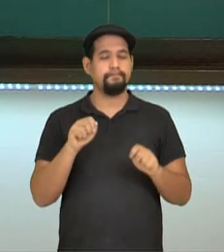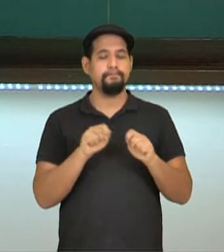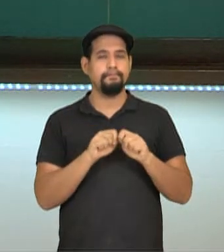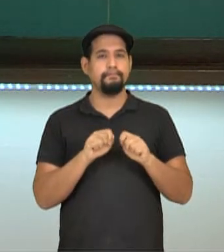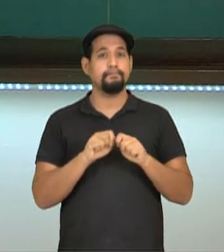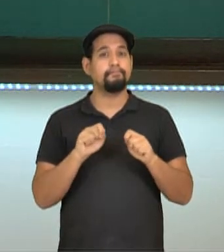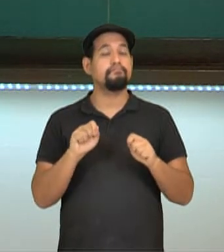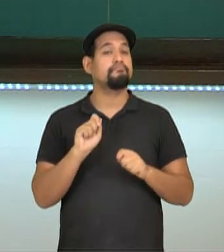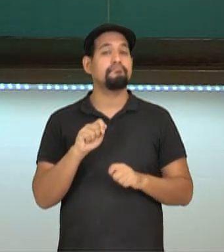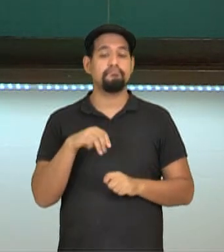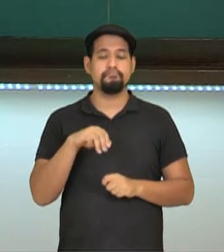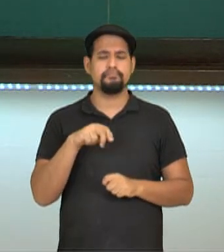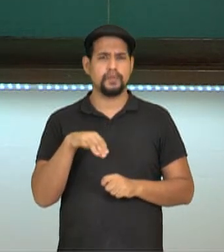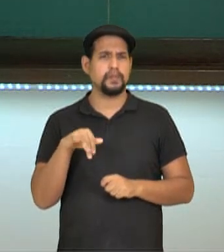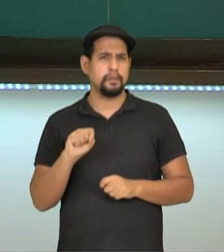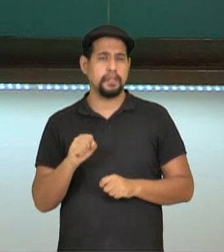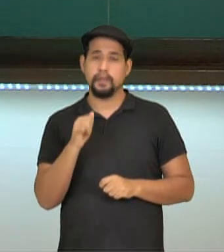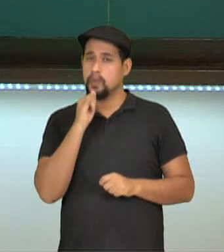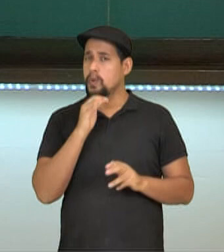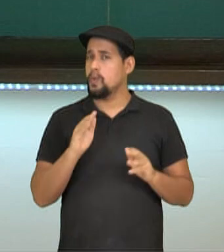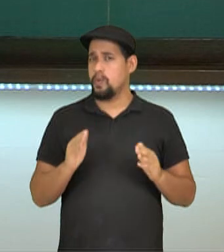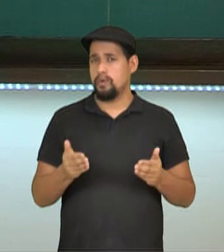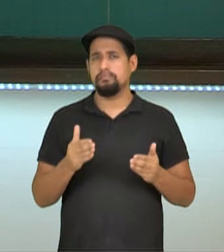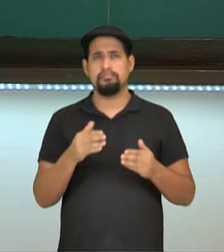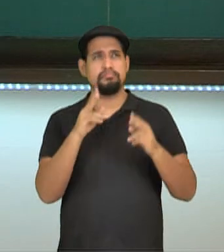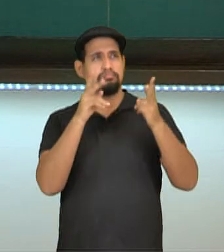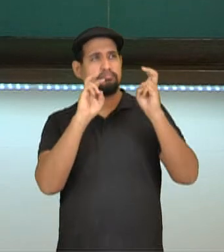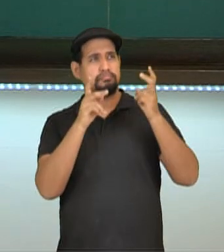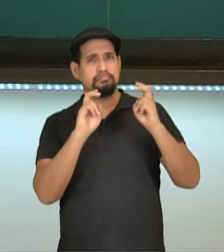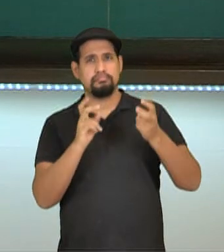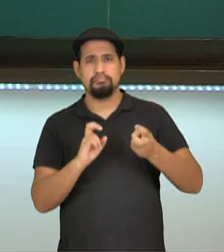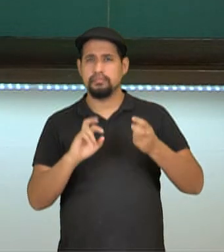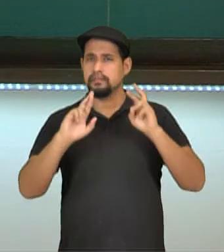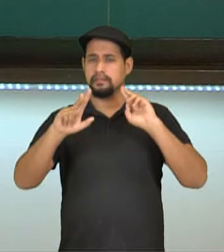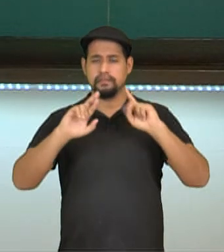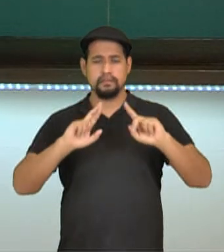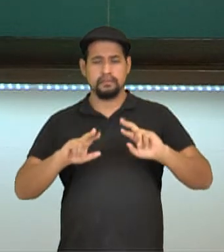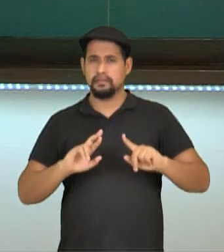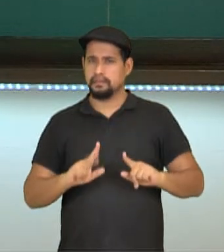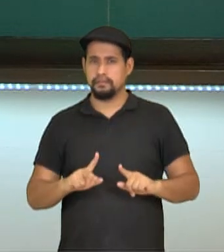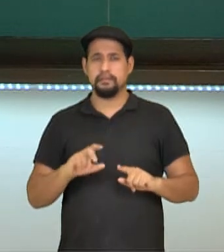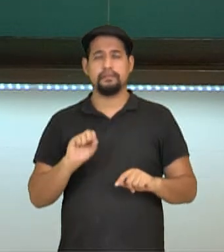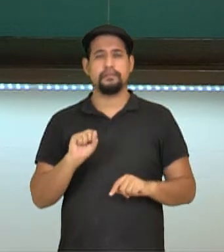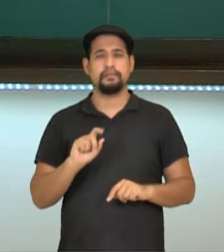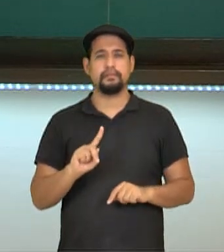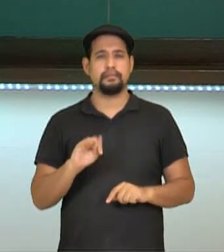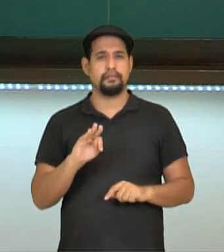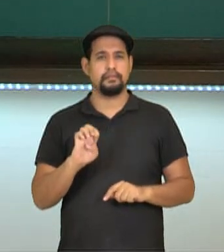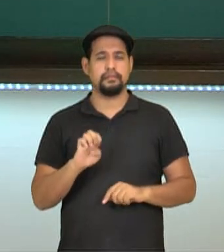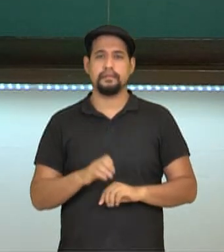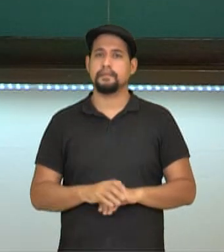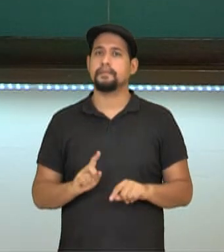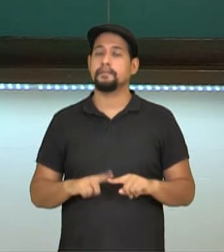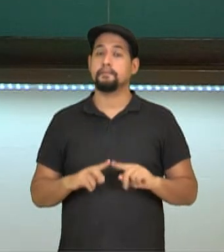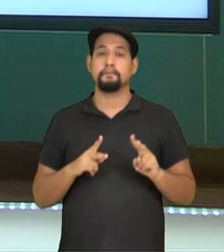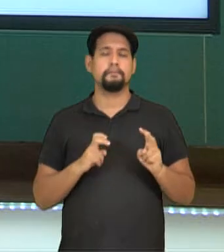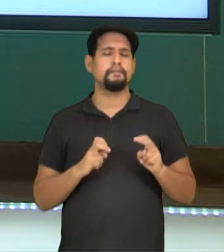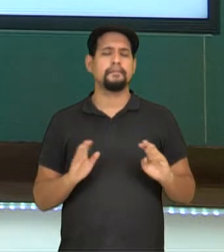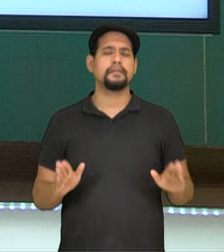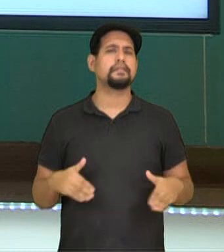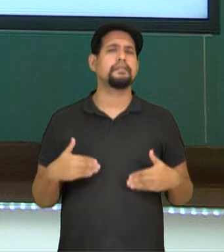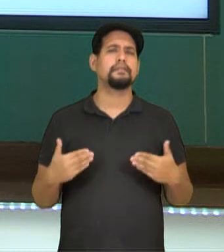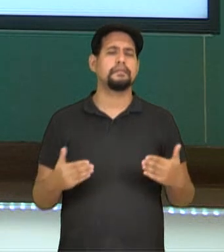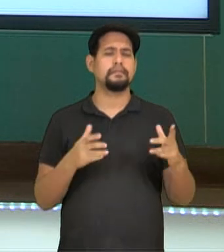de manobras, tá? Mesmo hoje em dia você encontra aí vários tipos de skate, tá bom? Então olha só, quais são